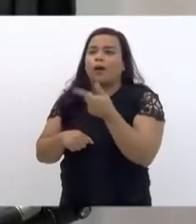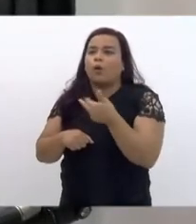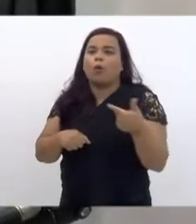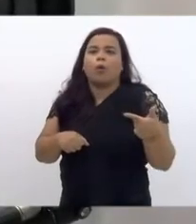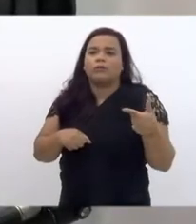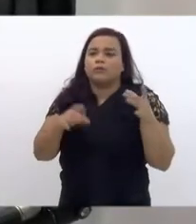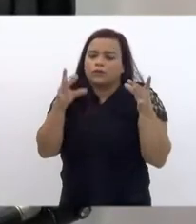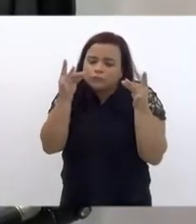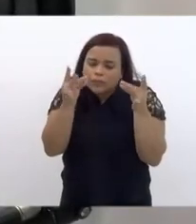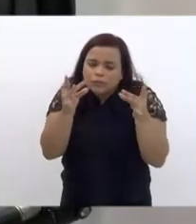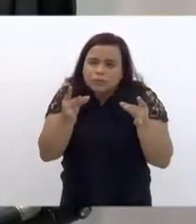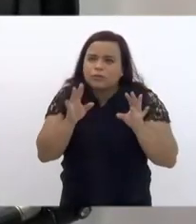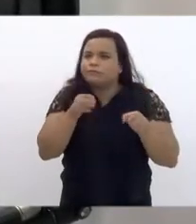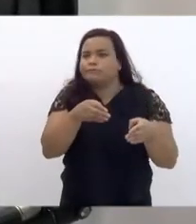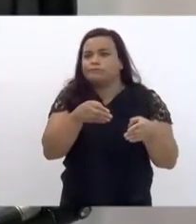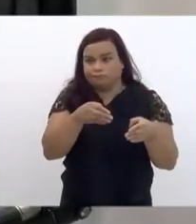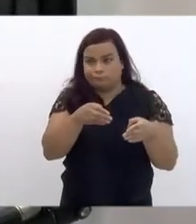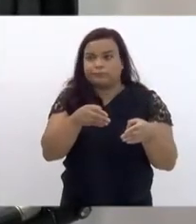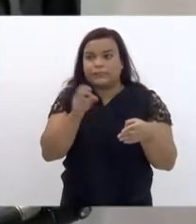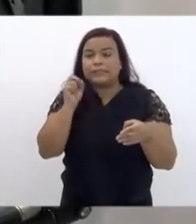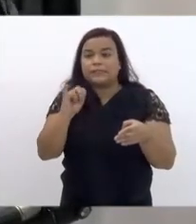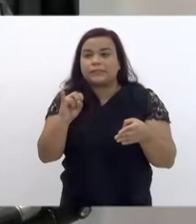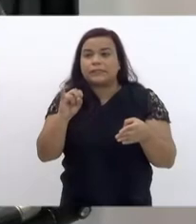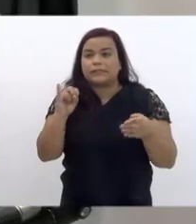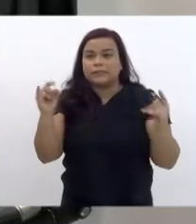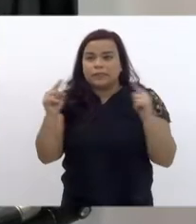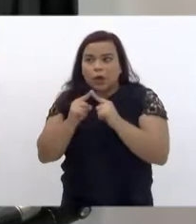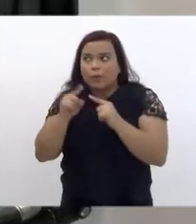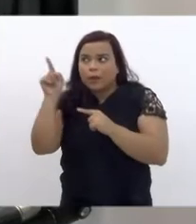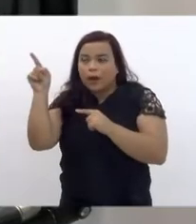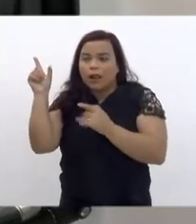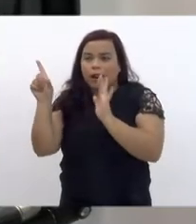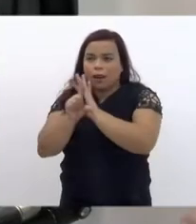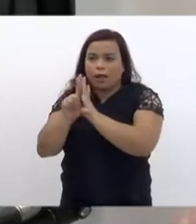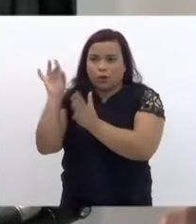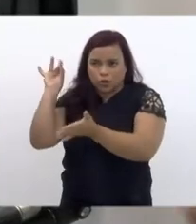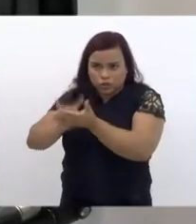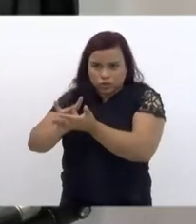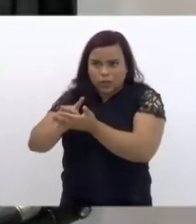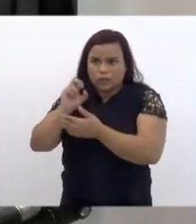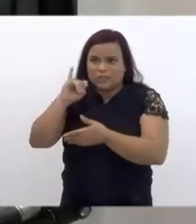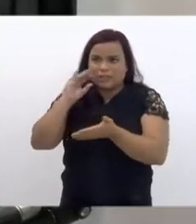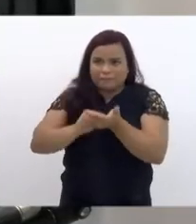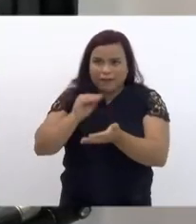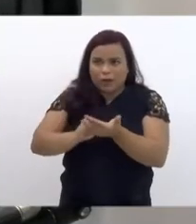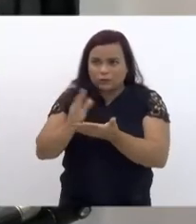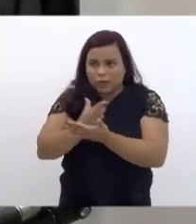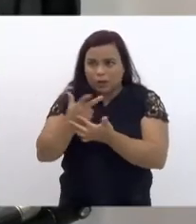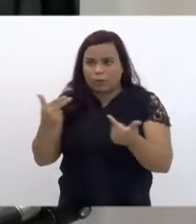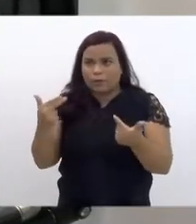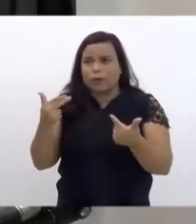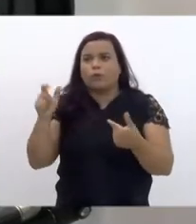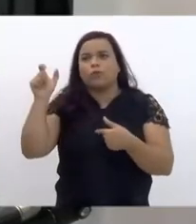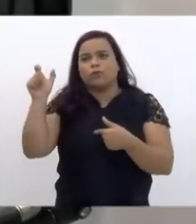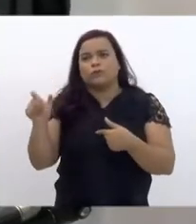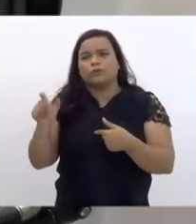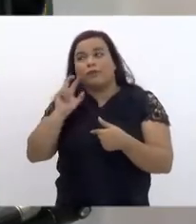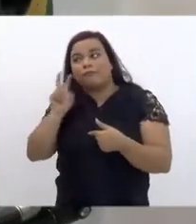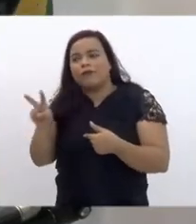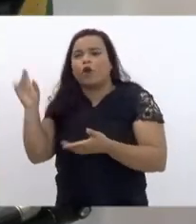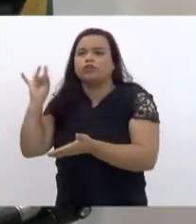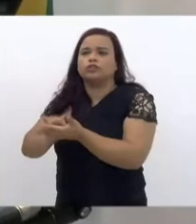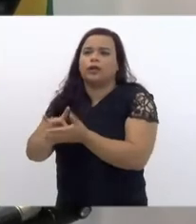algo específico. Se ela não se remeter à lei originária e tiver faltando alguma coisa na tua lei, ela tem que sempre alterar a lei